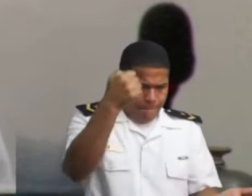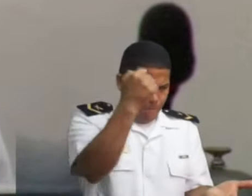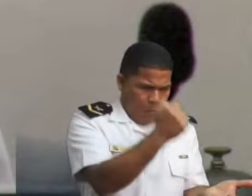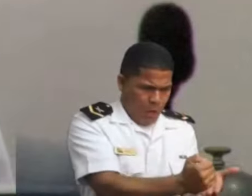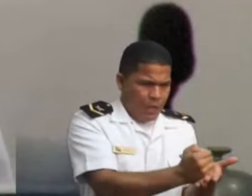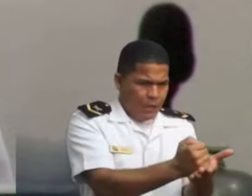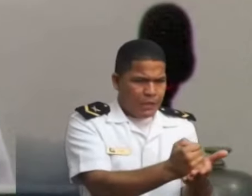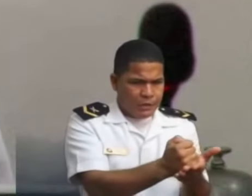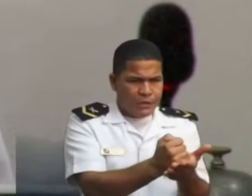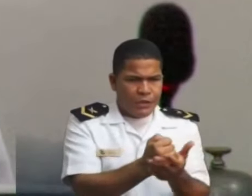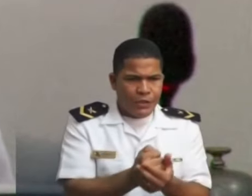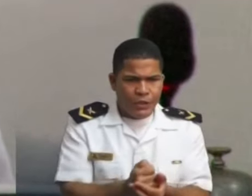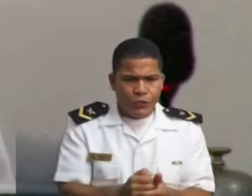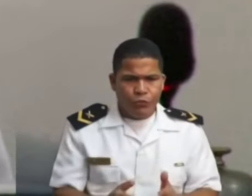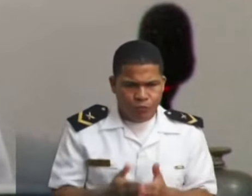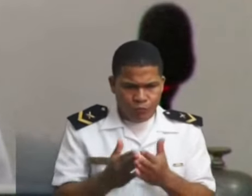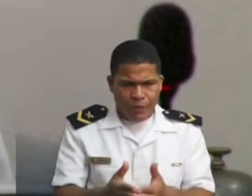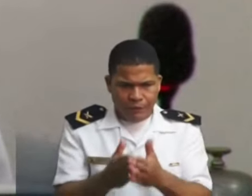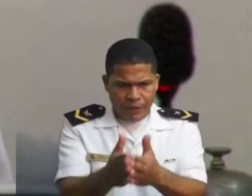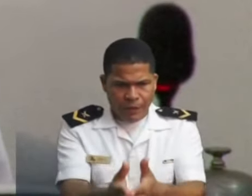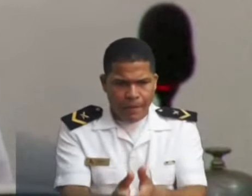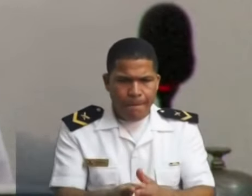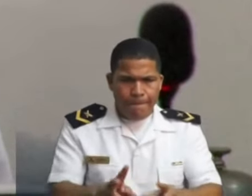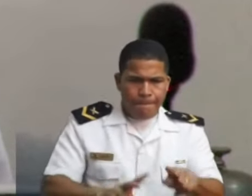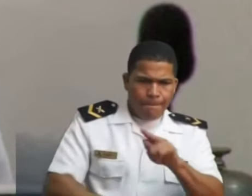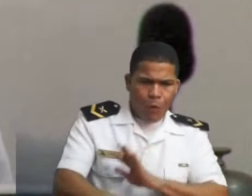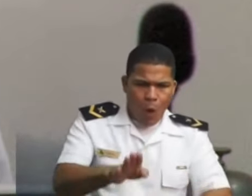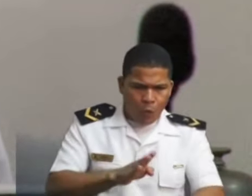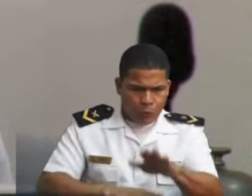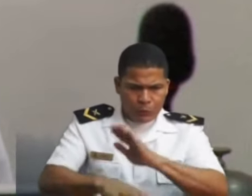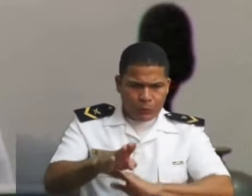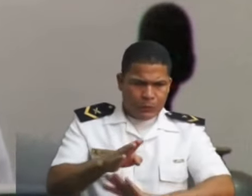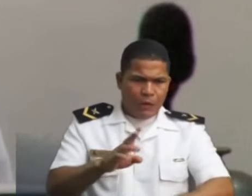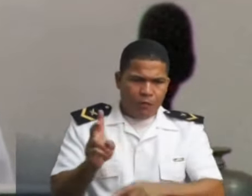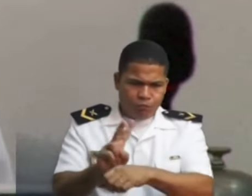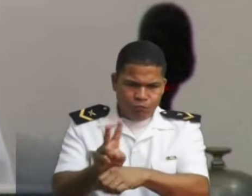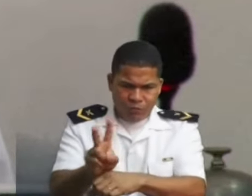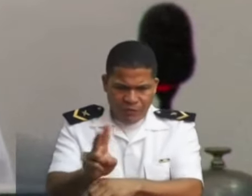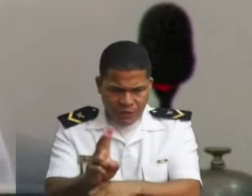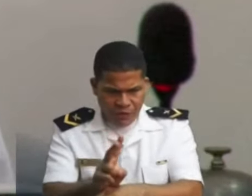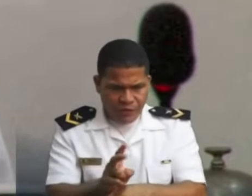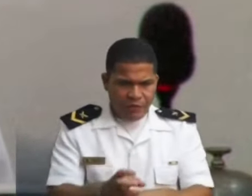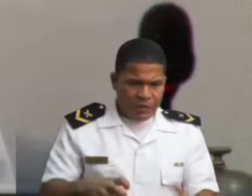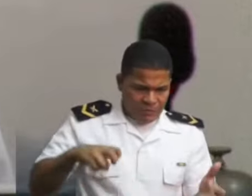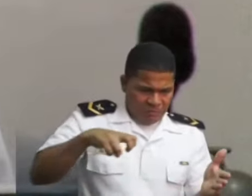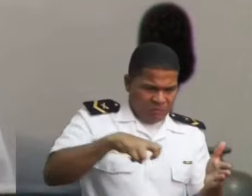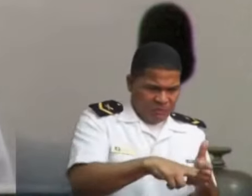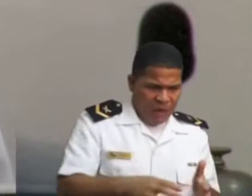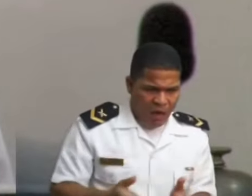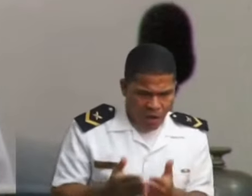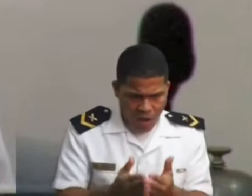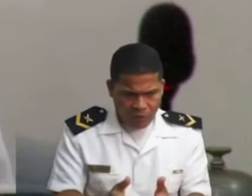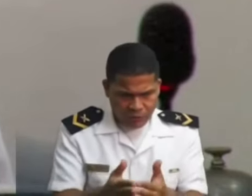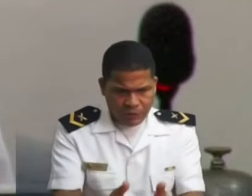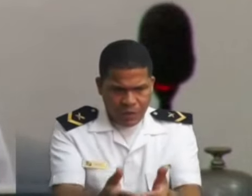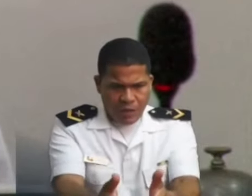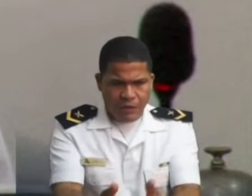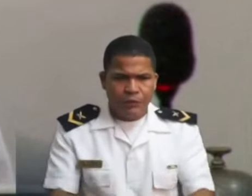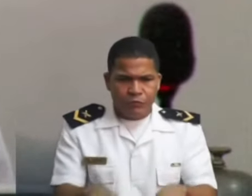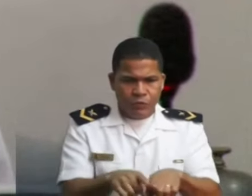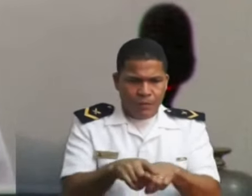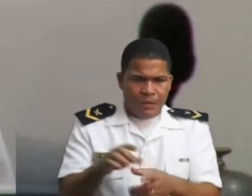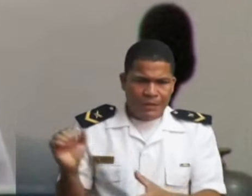brasileiro, a tempestiva apuração dos acidentes e fatos da navegação, a formulação de recomendações de